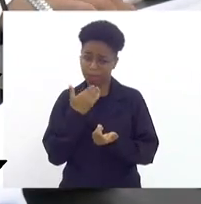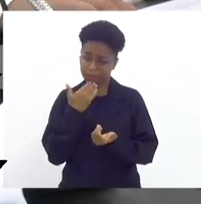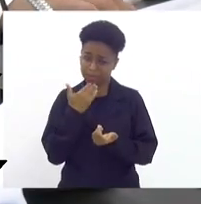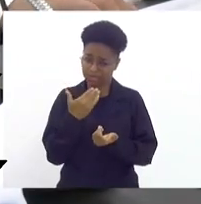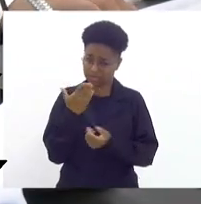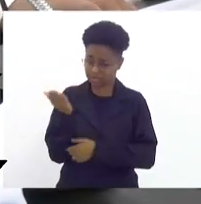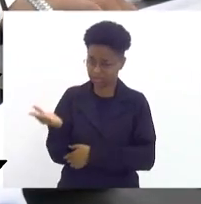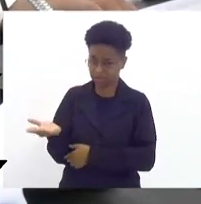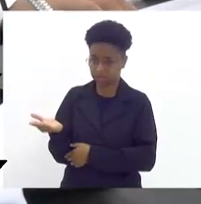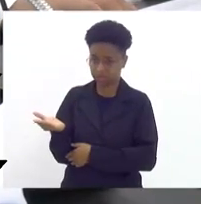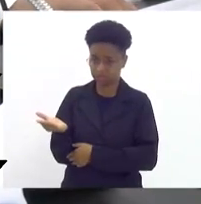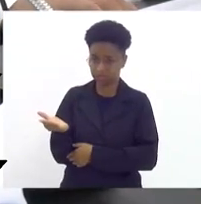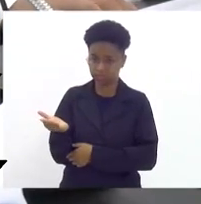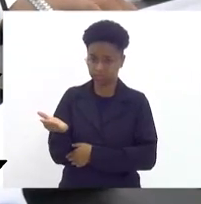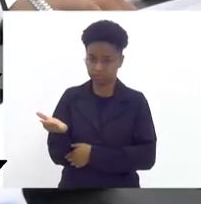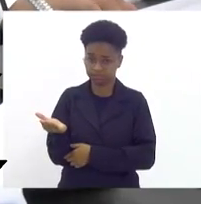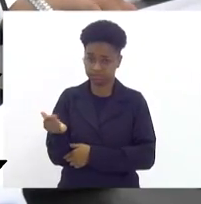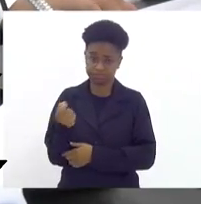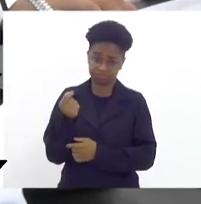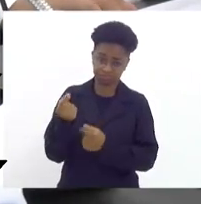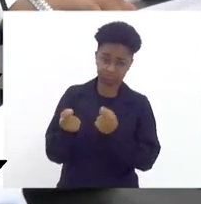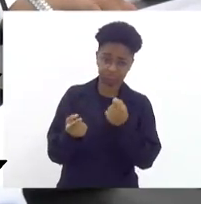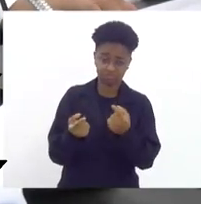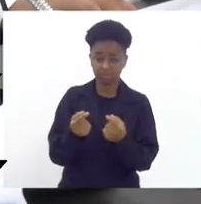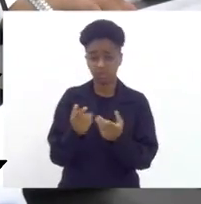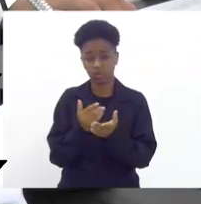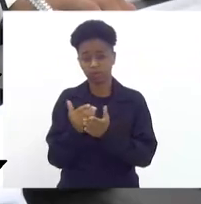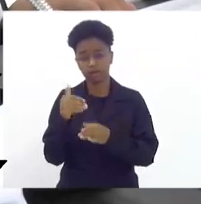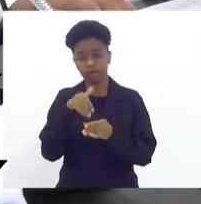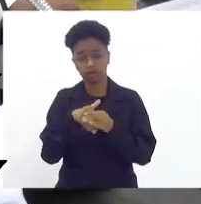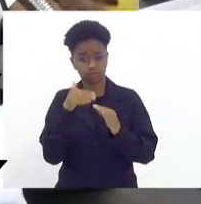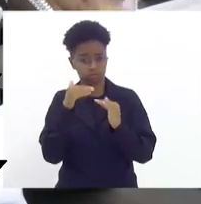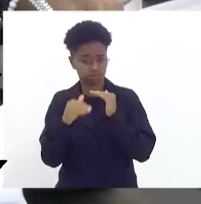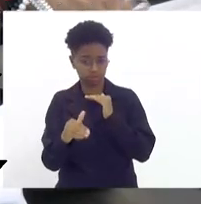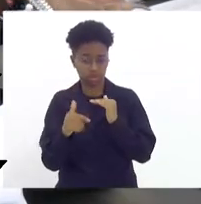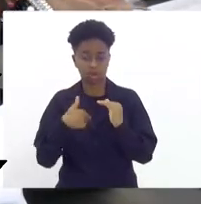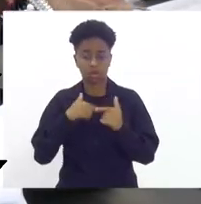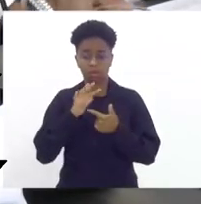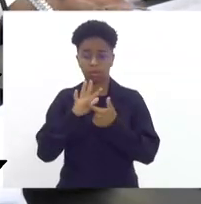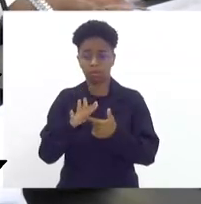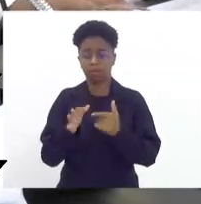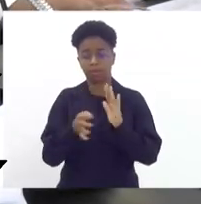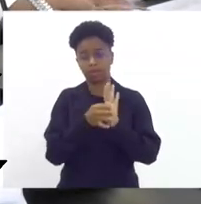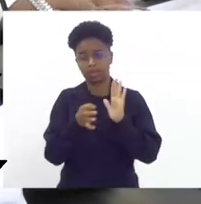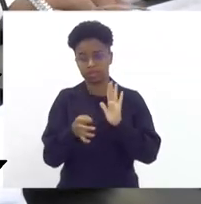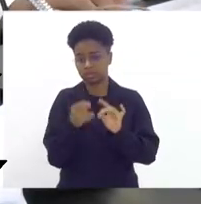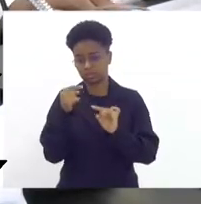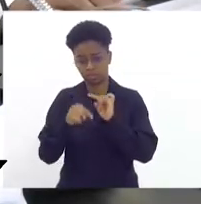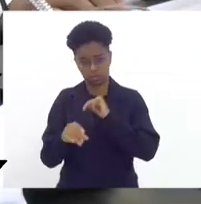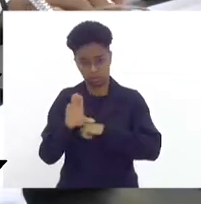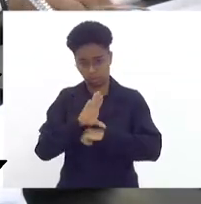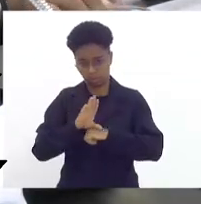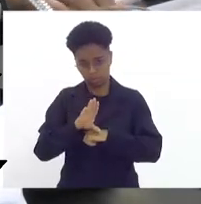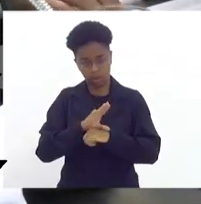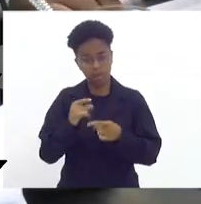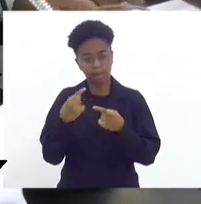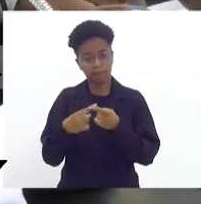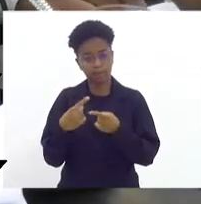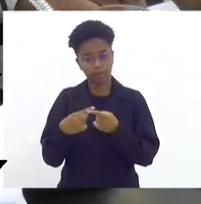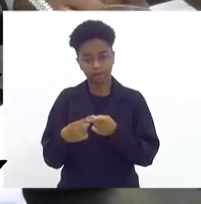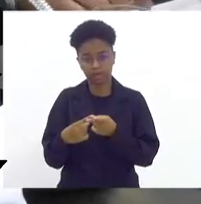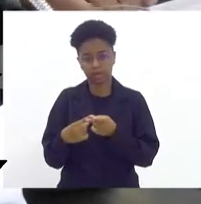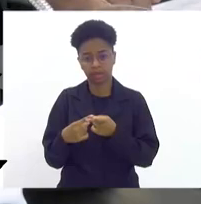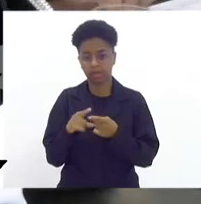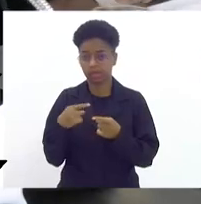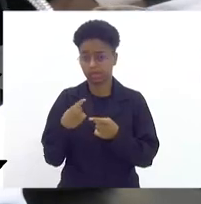Excelência, para eventualmente abrir um voto divergente no sentido de dar o parecer pela inconstitucionalidade por